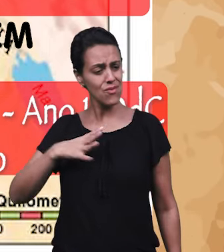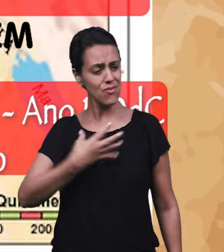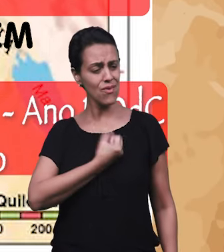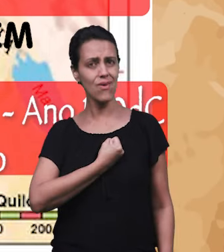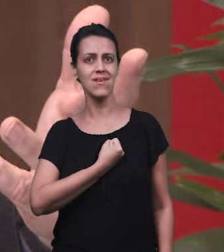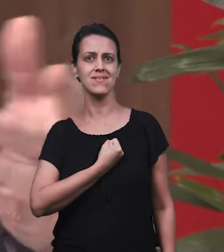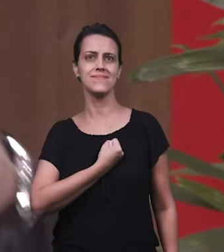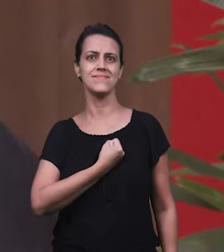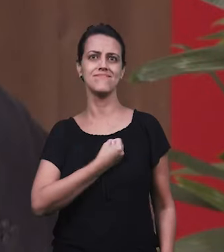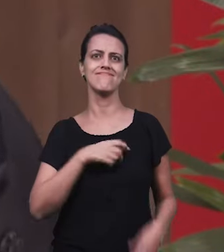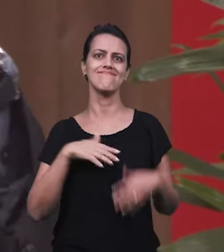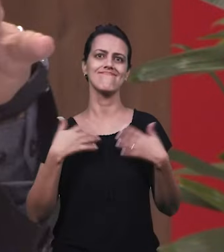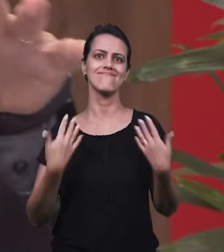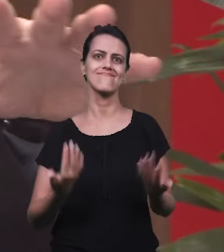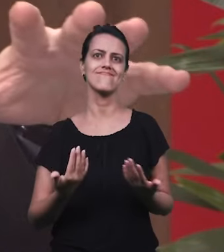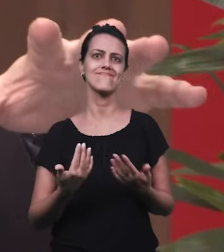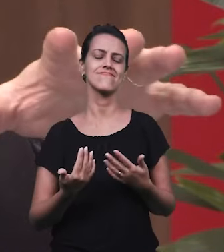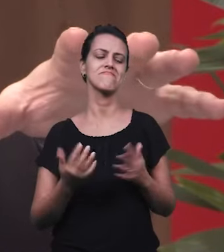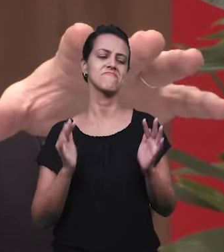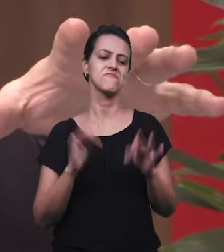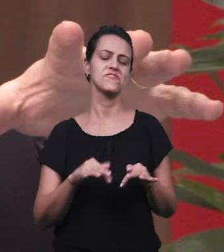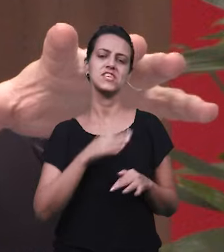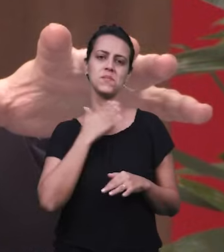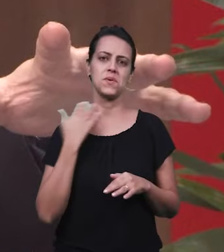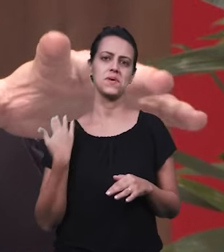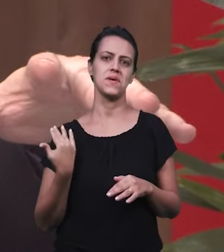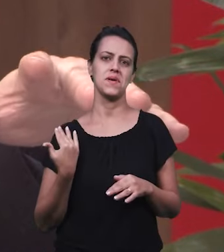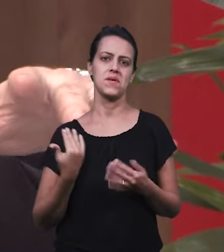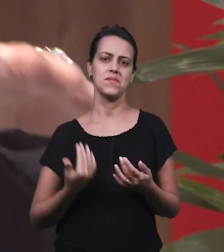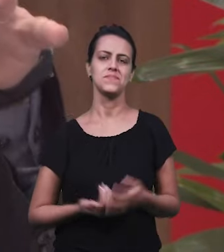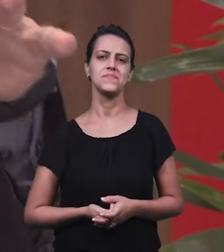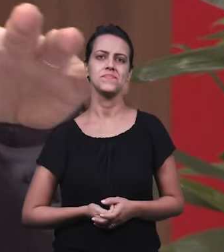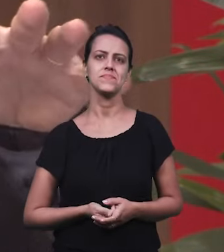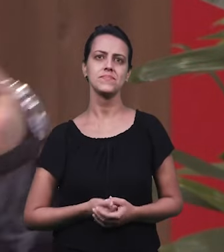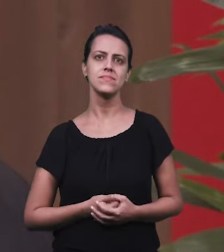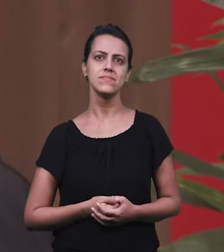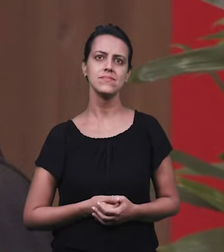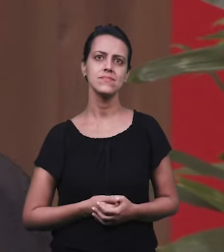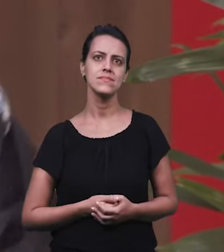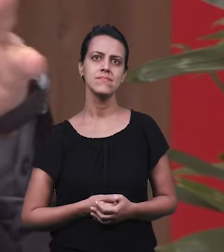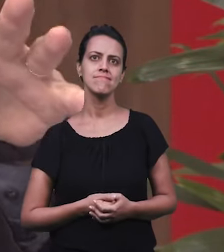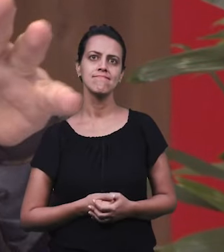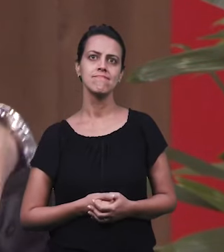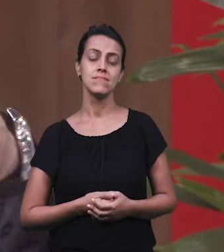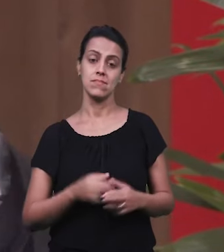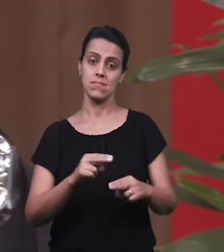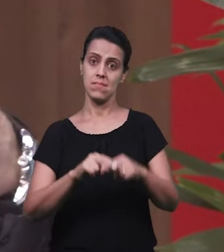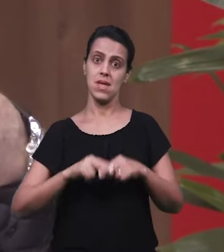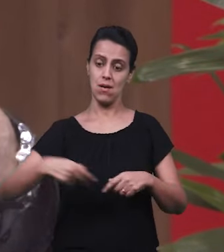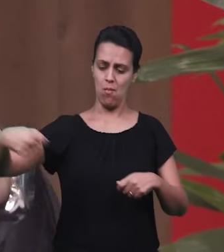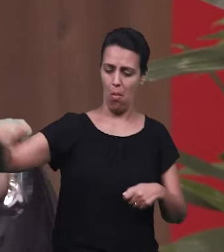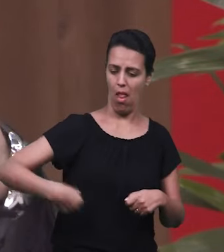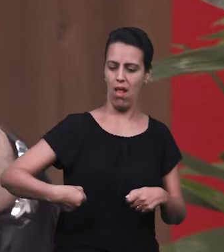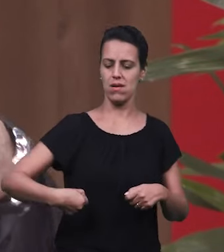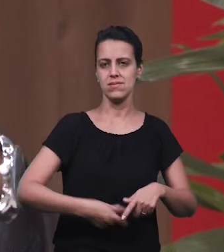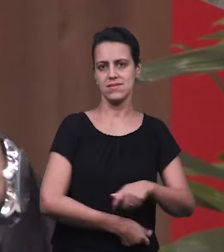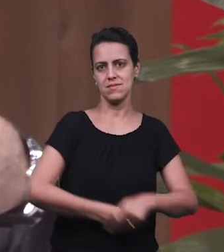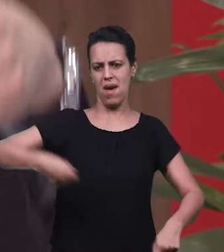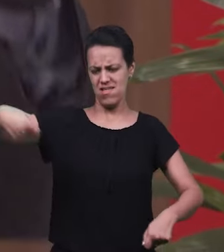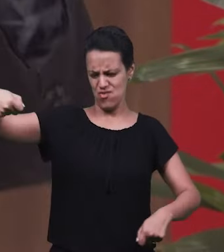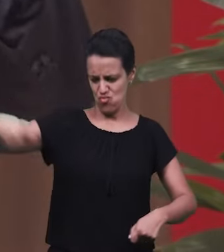salvou? E ali ele encerrou as últimas palavras dele. Então ali ele morreu pela